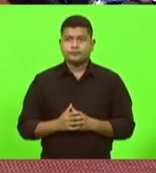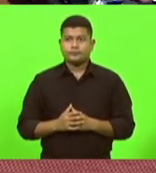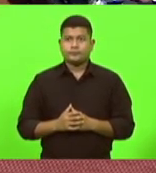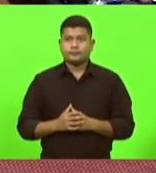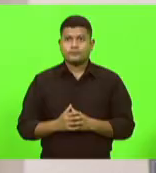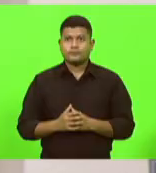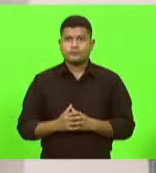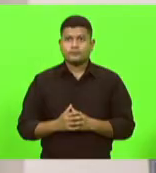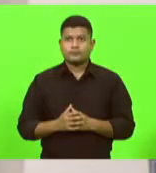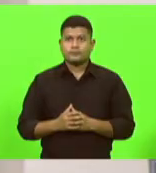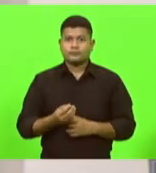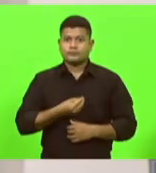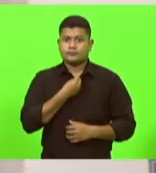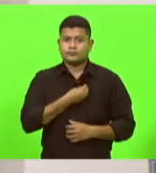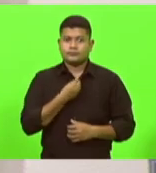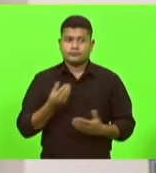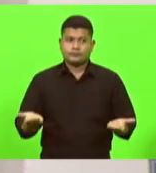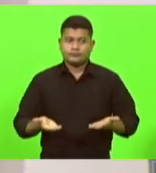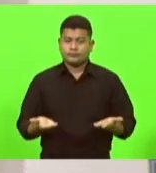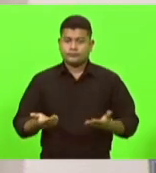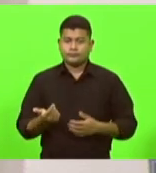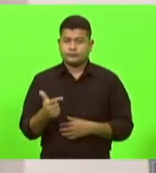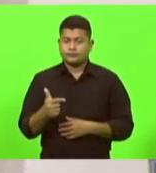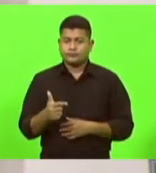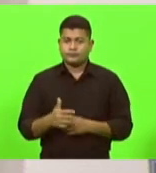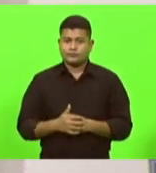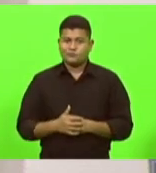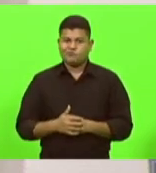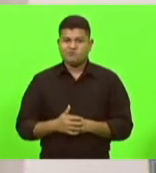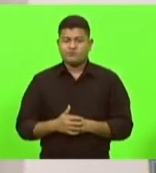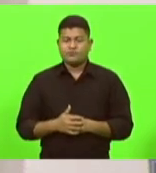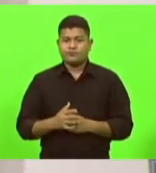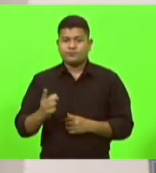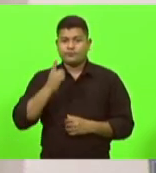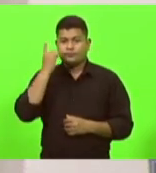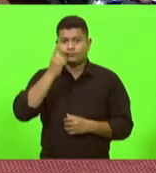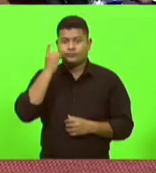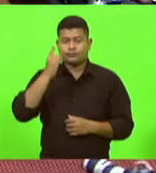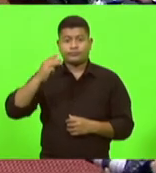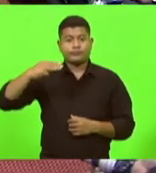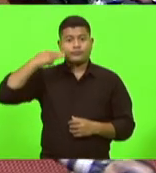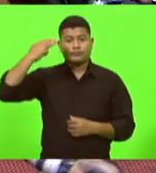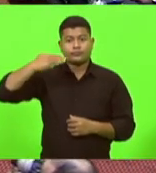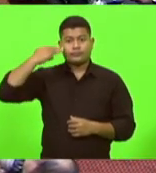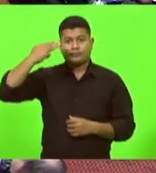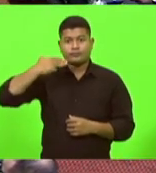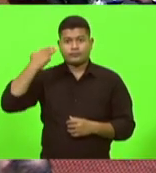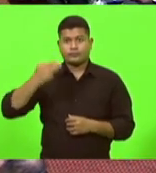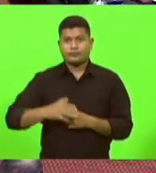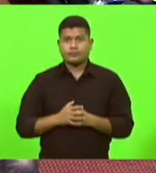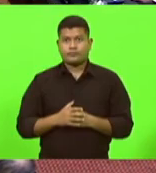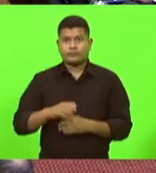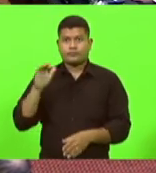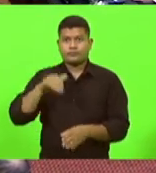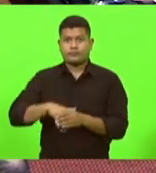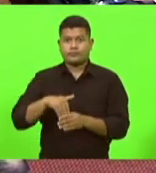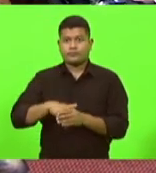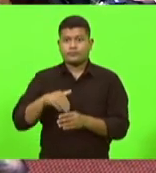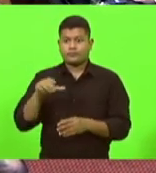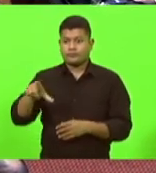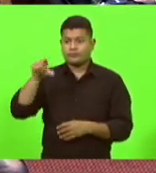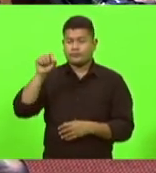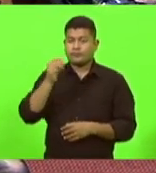Não está presente. Como vota o deputado Márcio Machado? Voto deputado Moacir